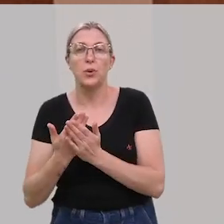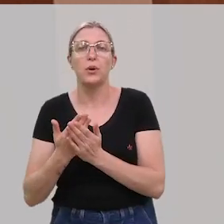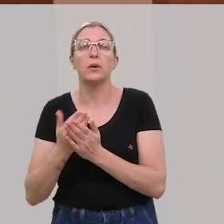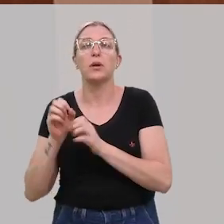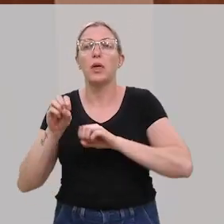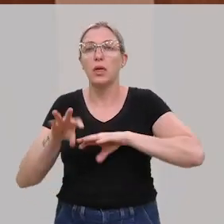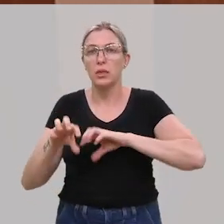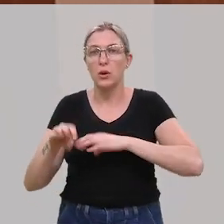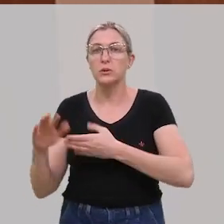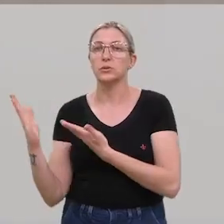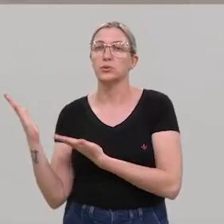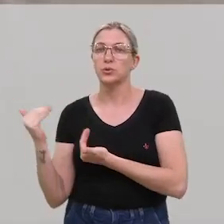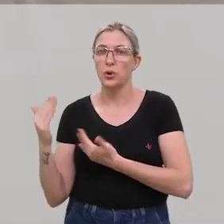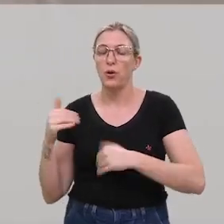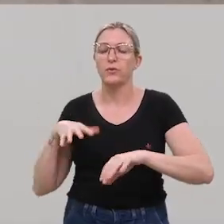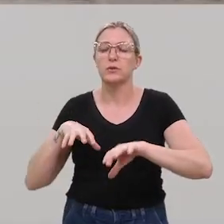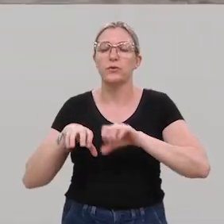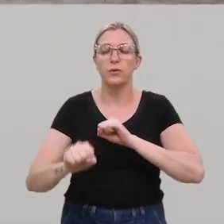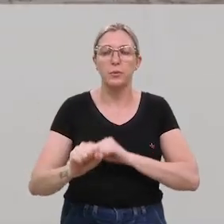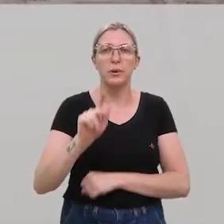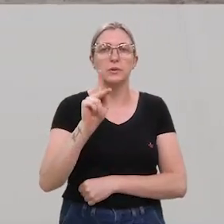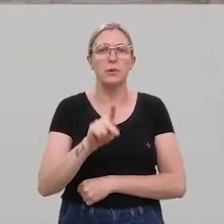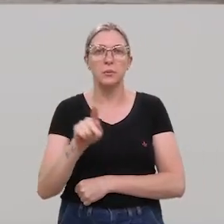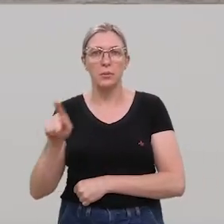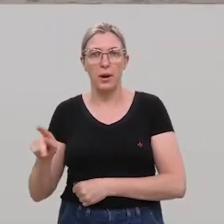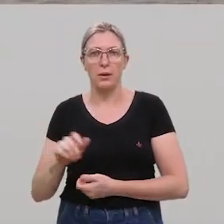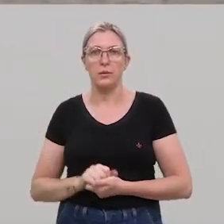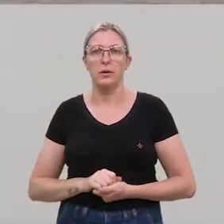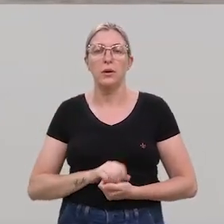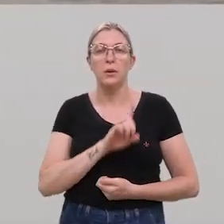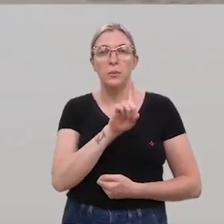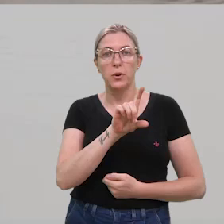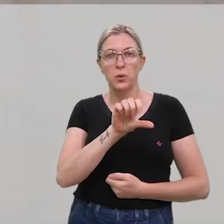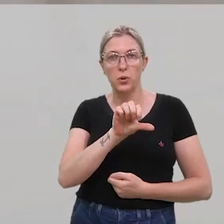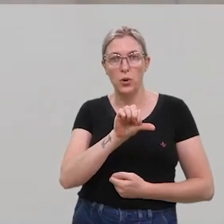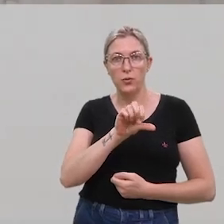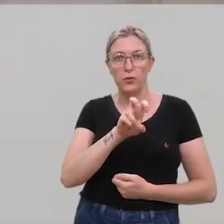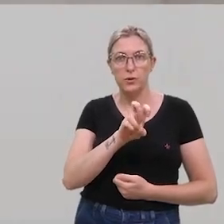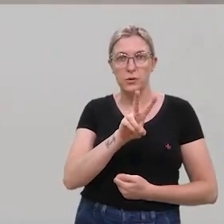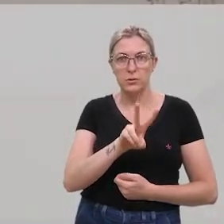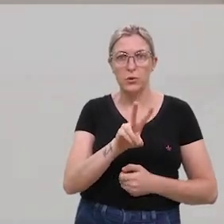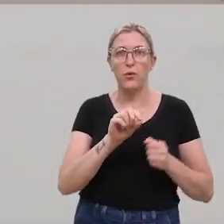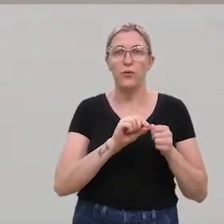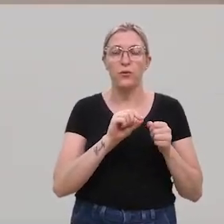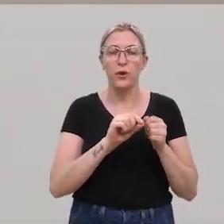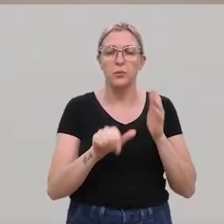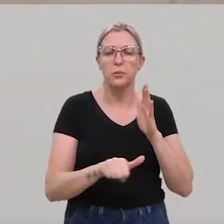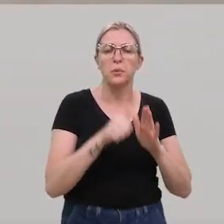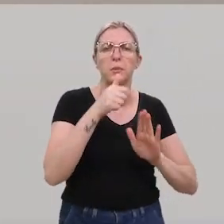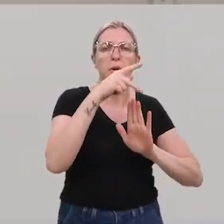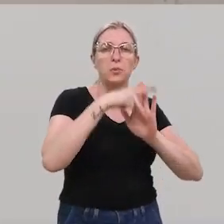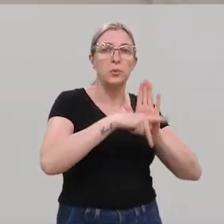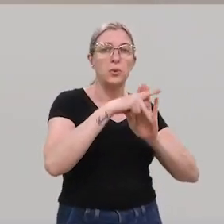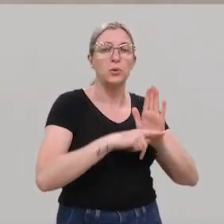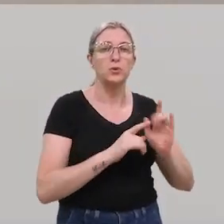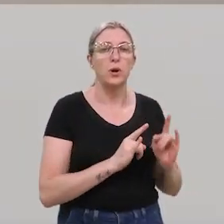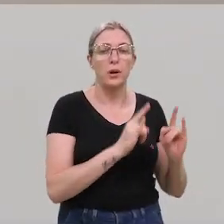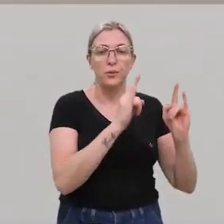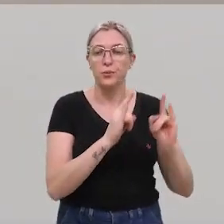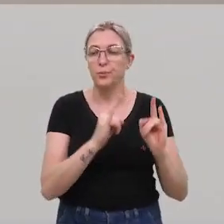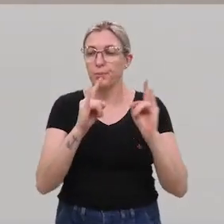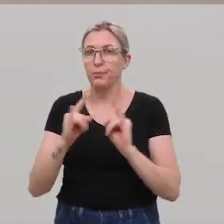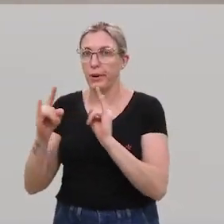de padres. Em 1952, é traçado o primeiro projeto de